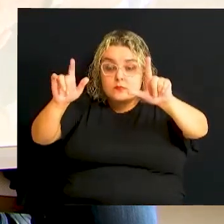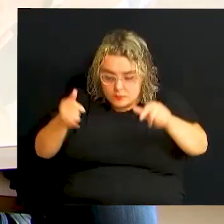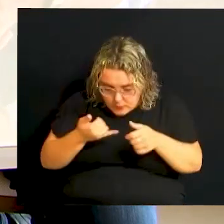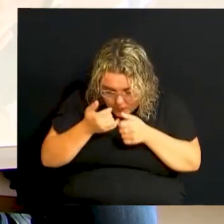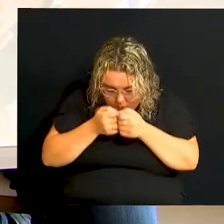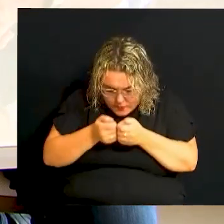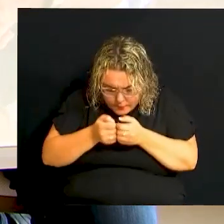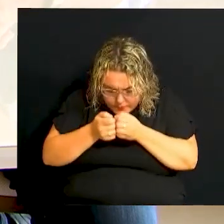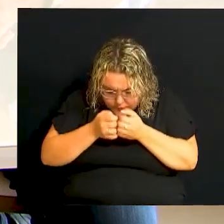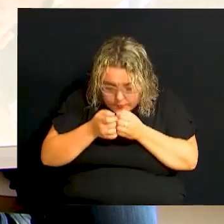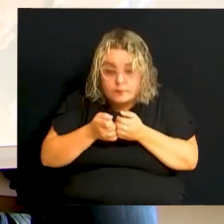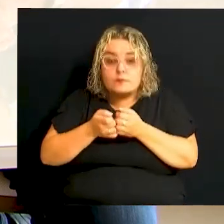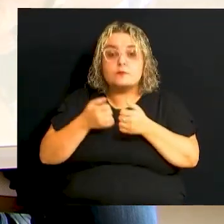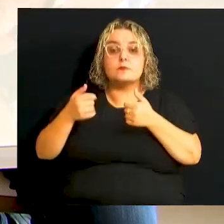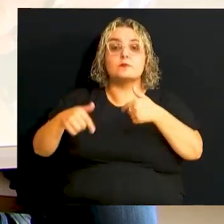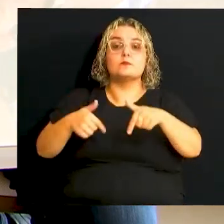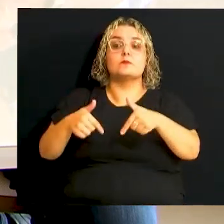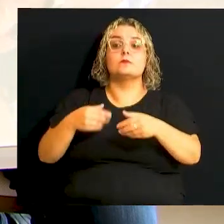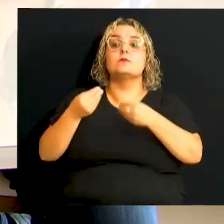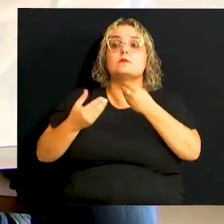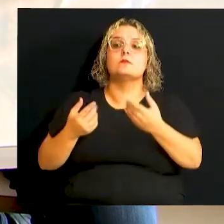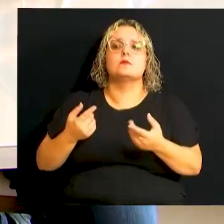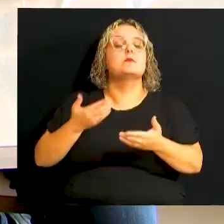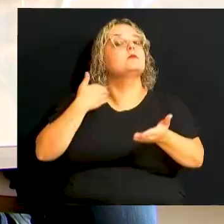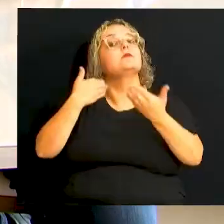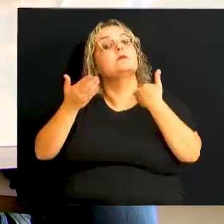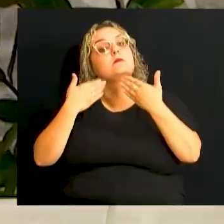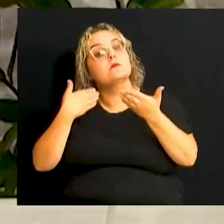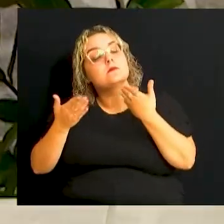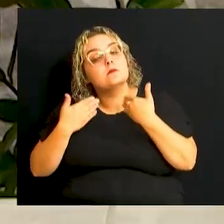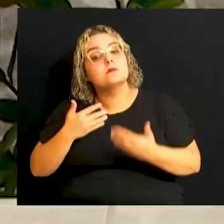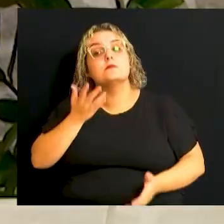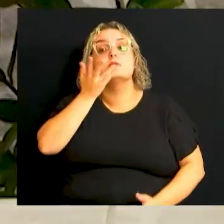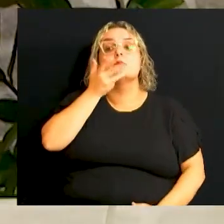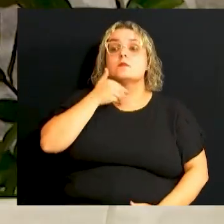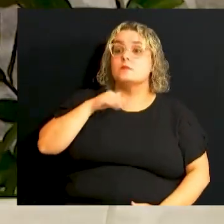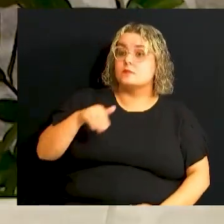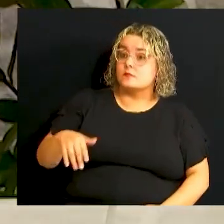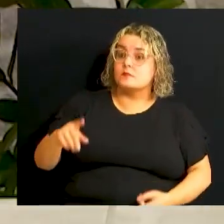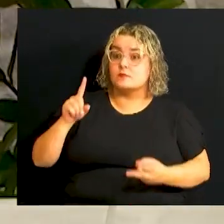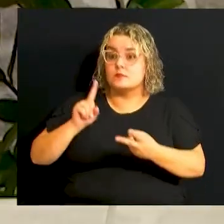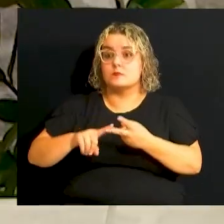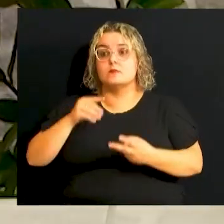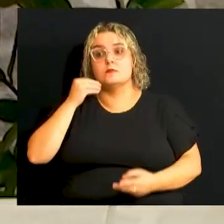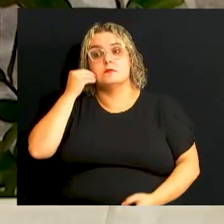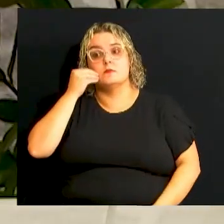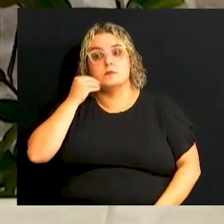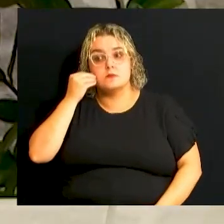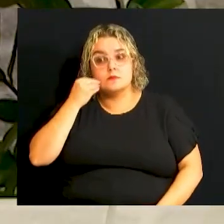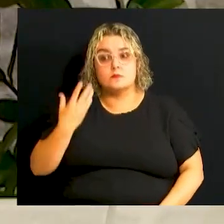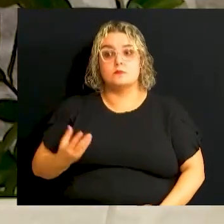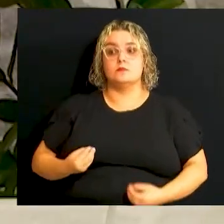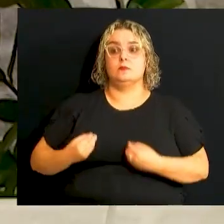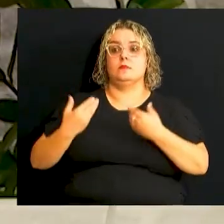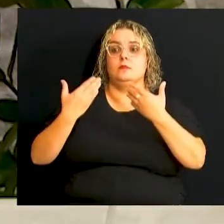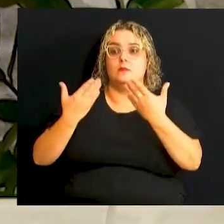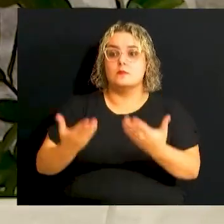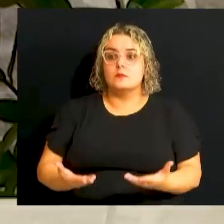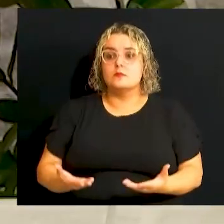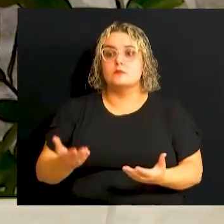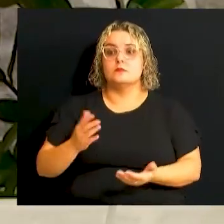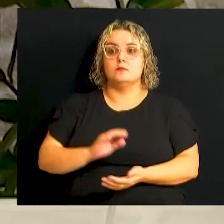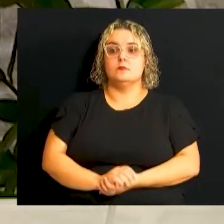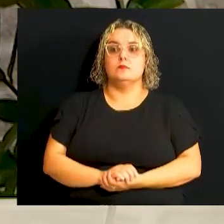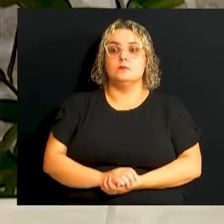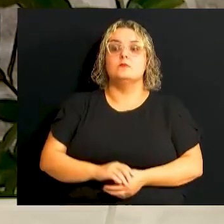vai trabalhando isso com a conversa com essa criança, as experiências que você